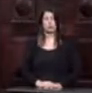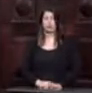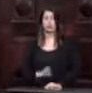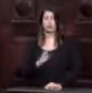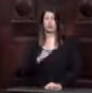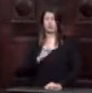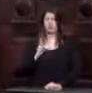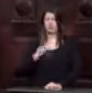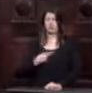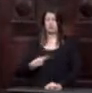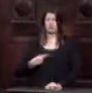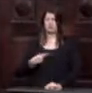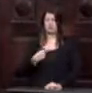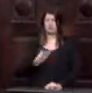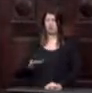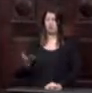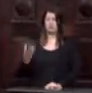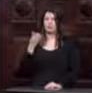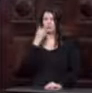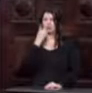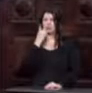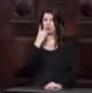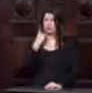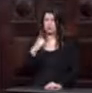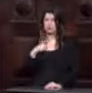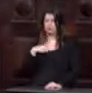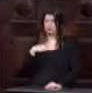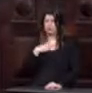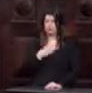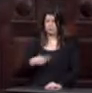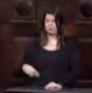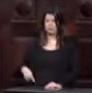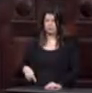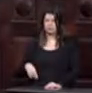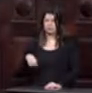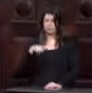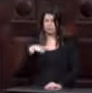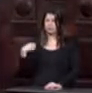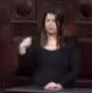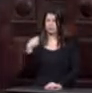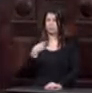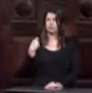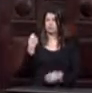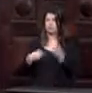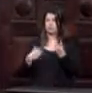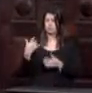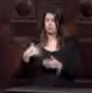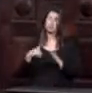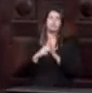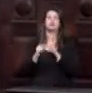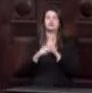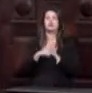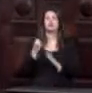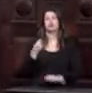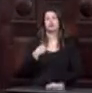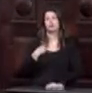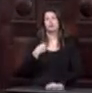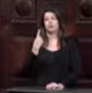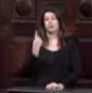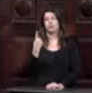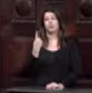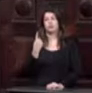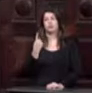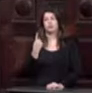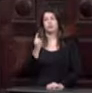Senhoras e senhores deputados, senhor presidente. Presidente, venho discutir aqui o destaque, a